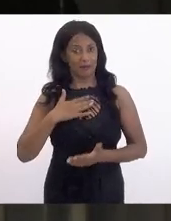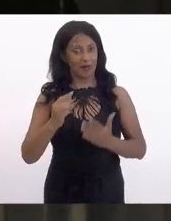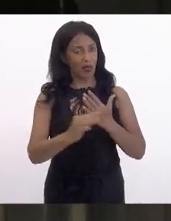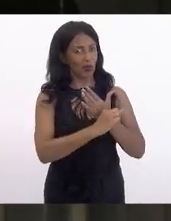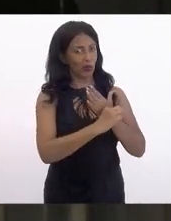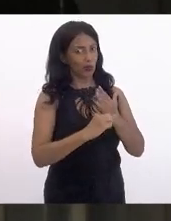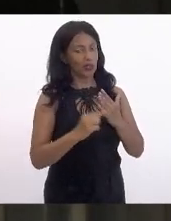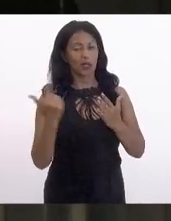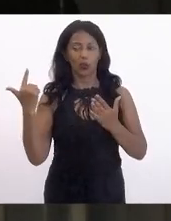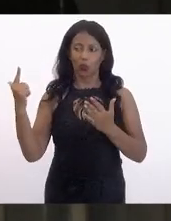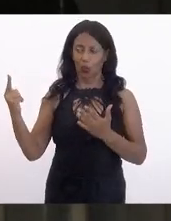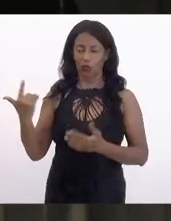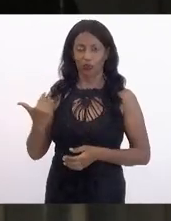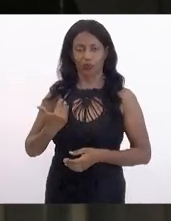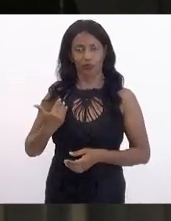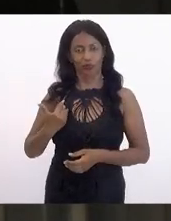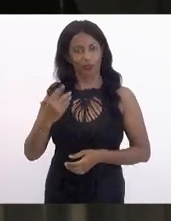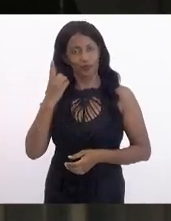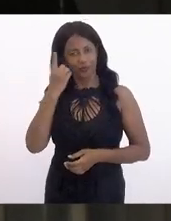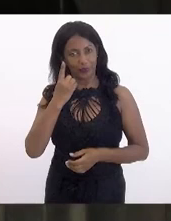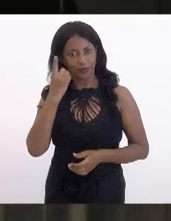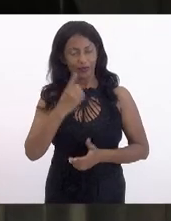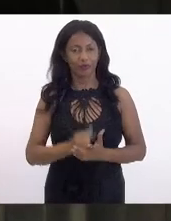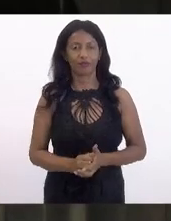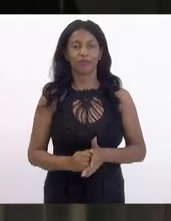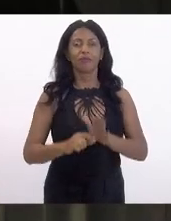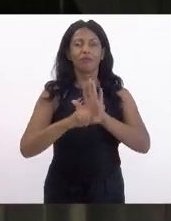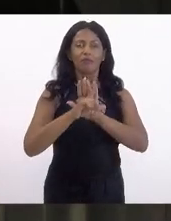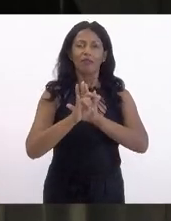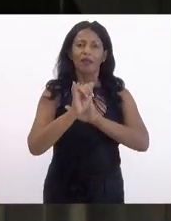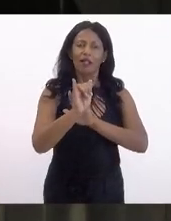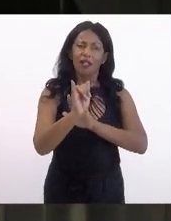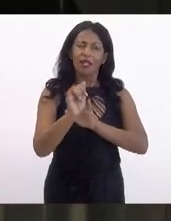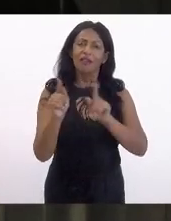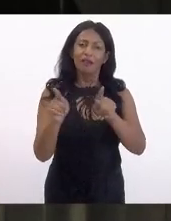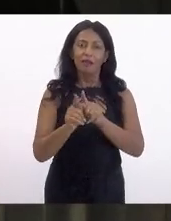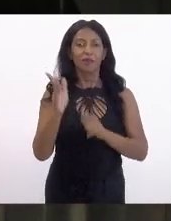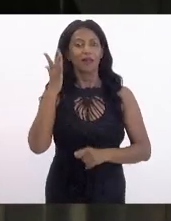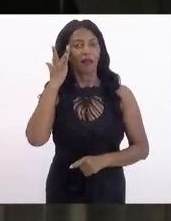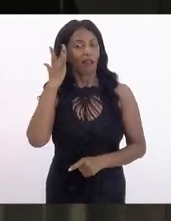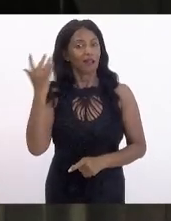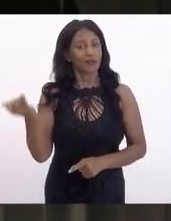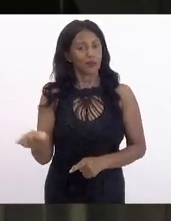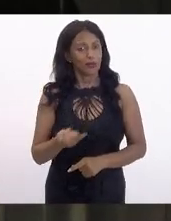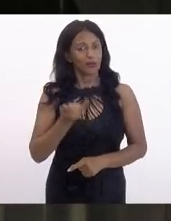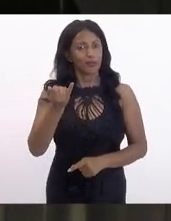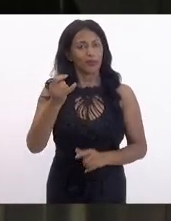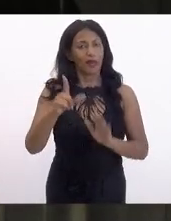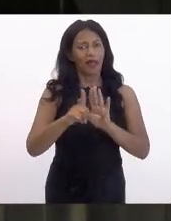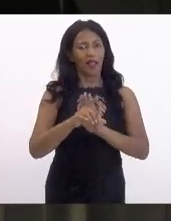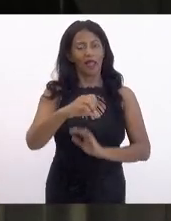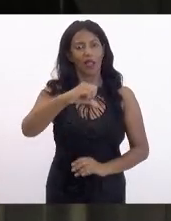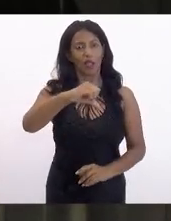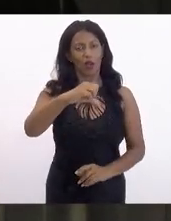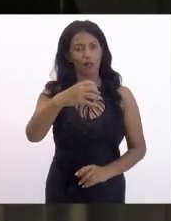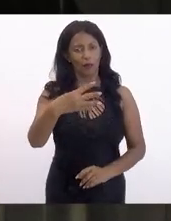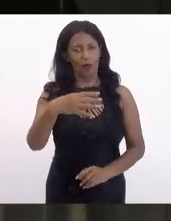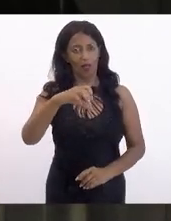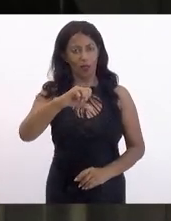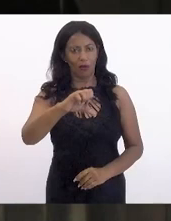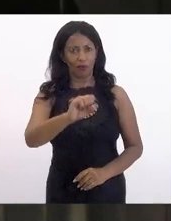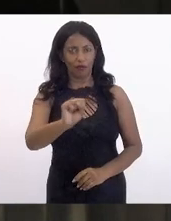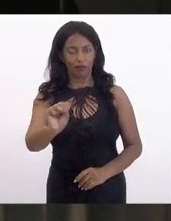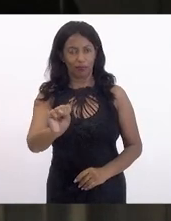autoria com outros companheiros uma lei que eu também acho importante que a lei 9498